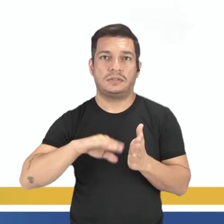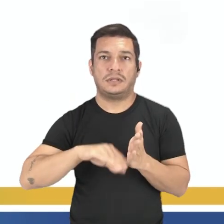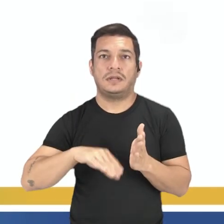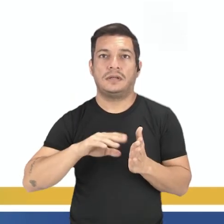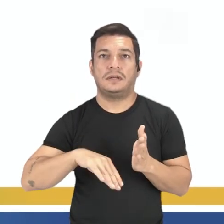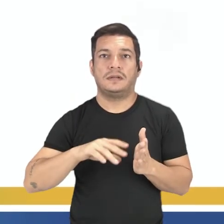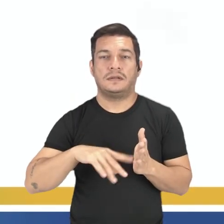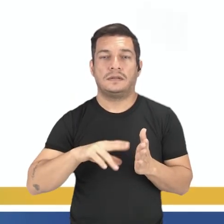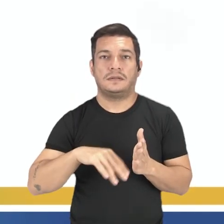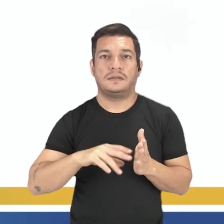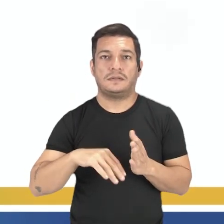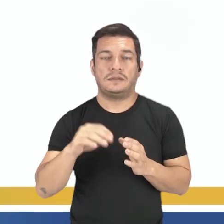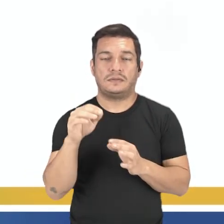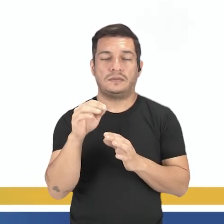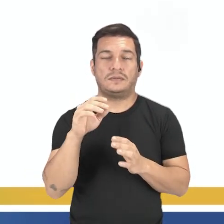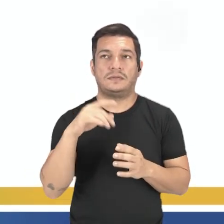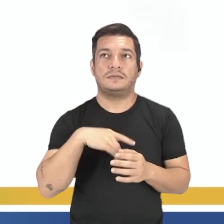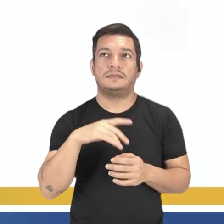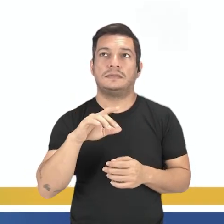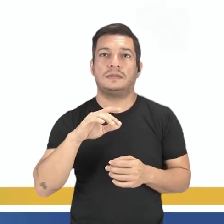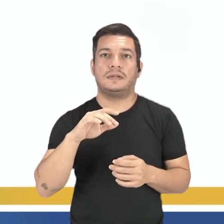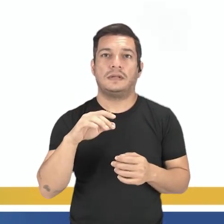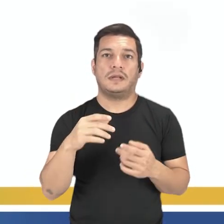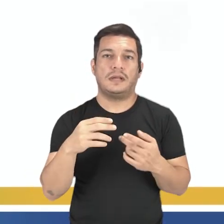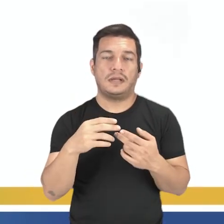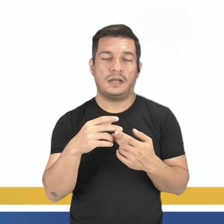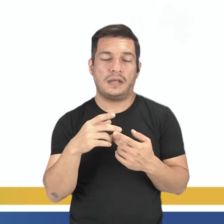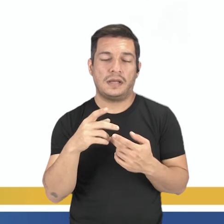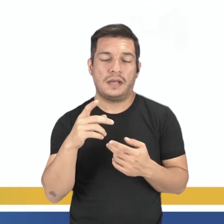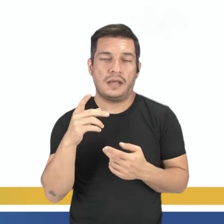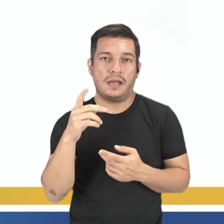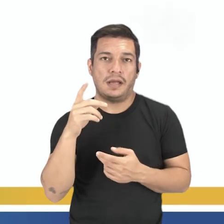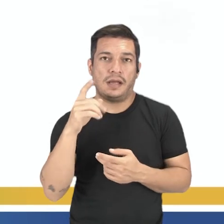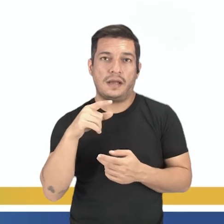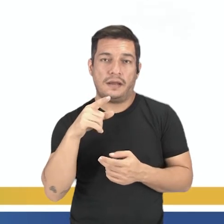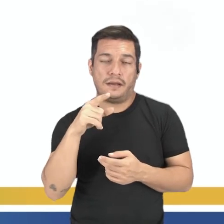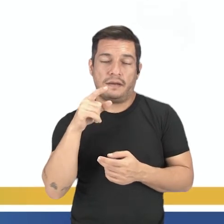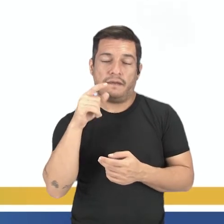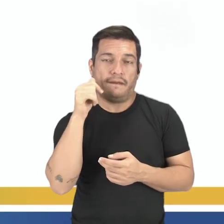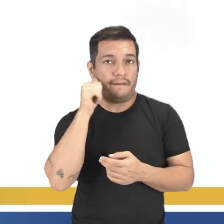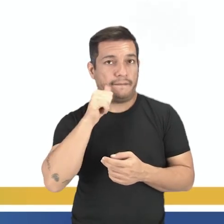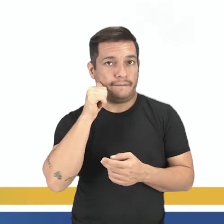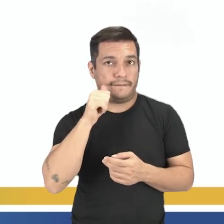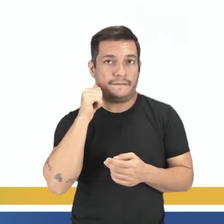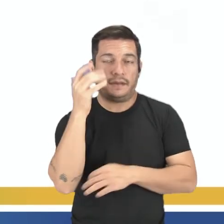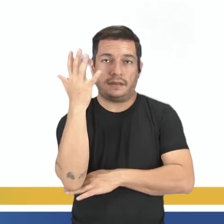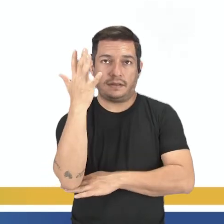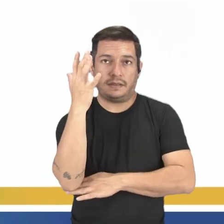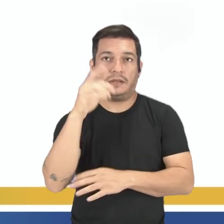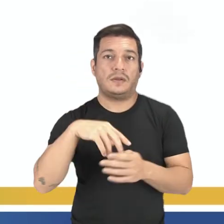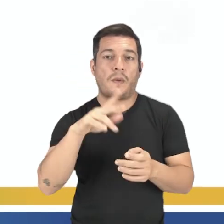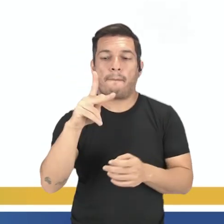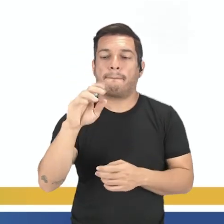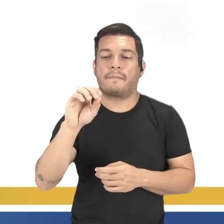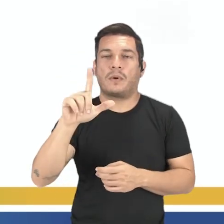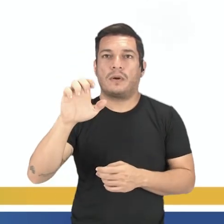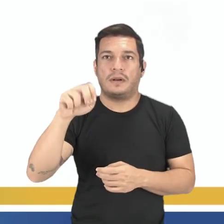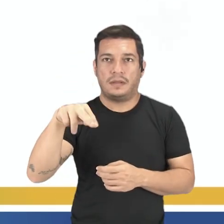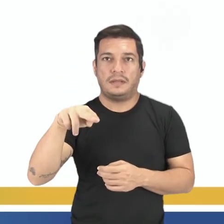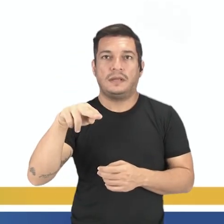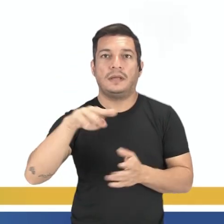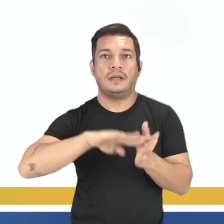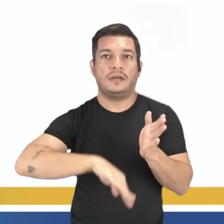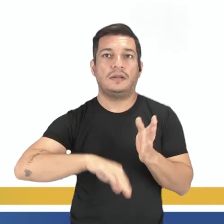parte feminina da planta e colocou sobre o estigma da outra. O pólen recolhido da flor de uma